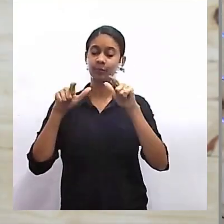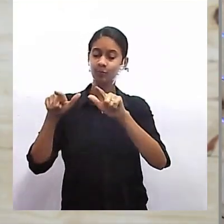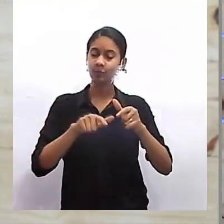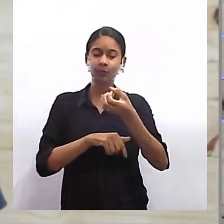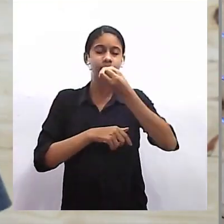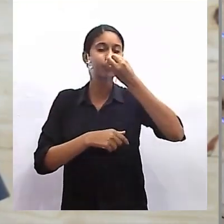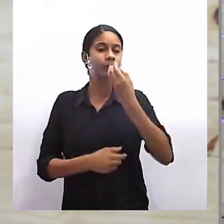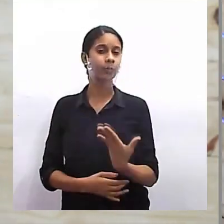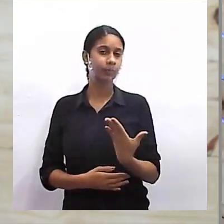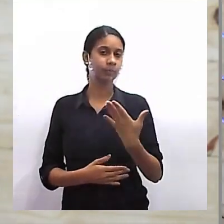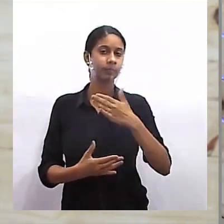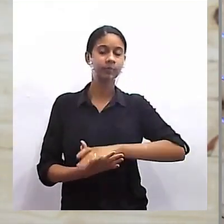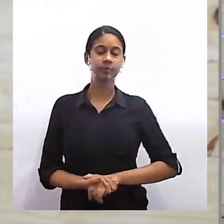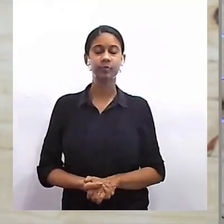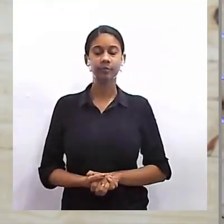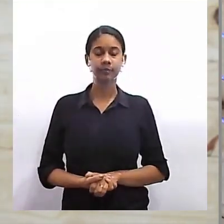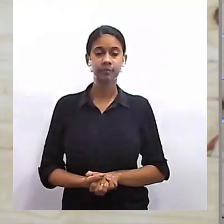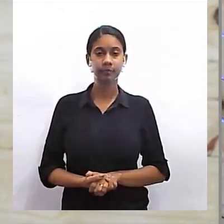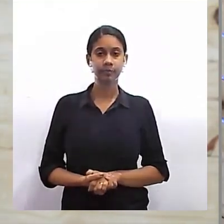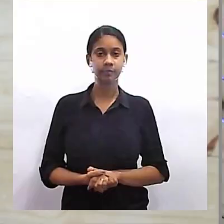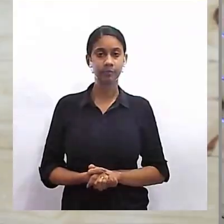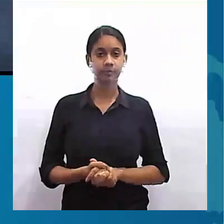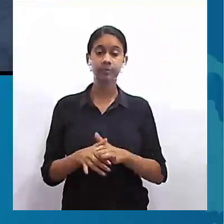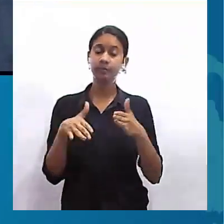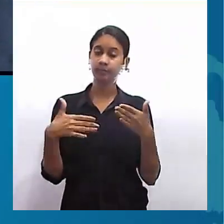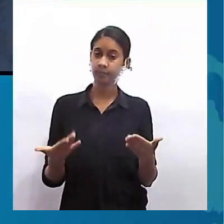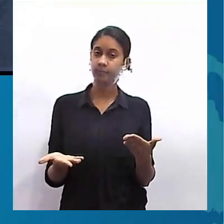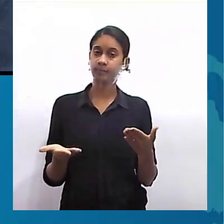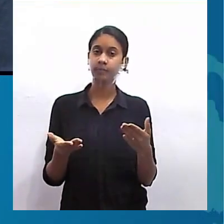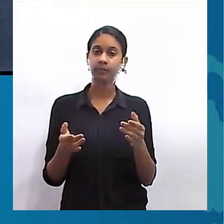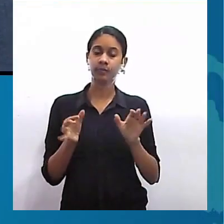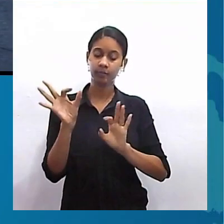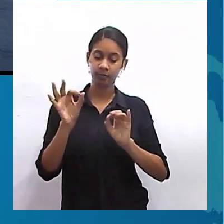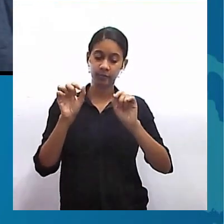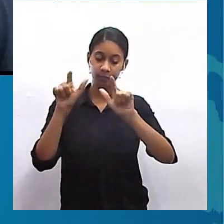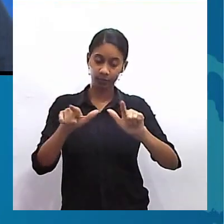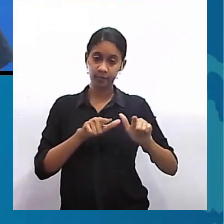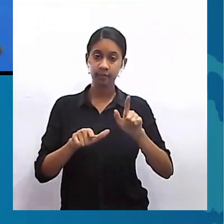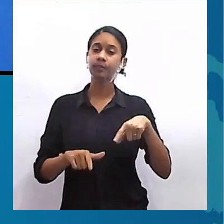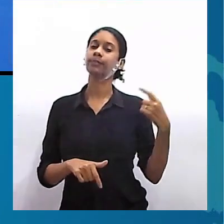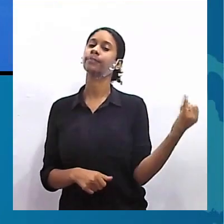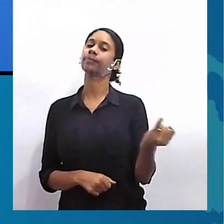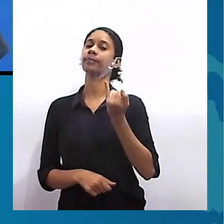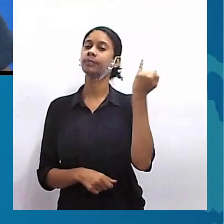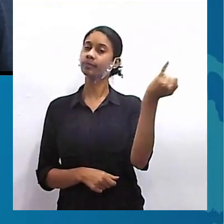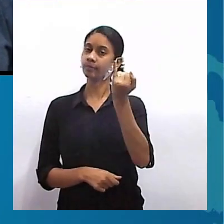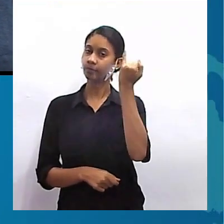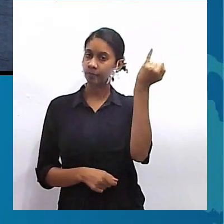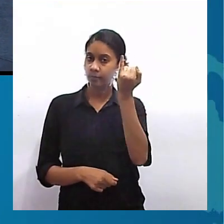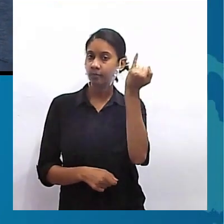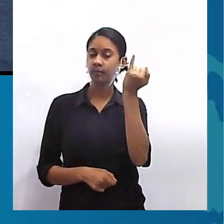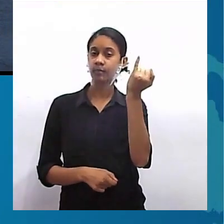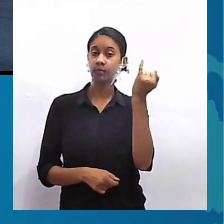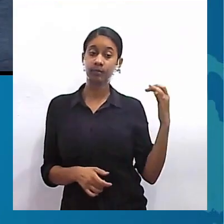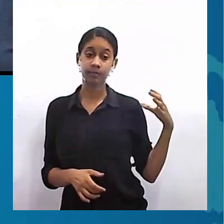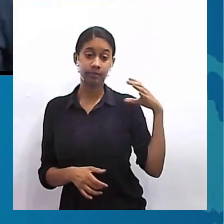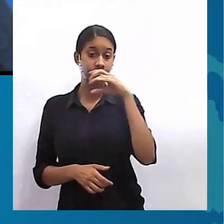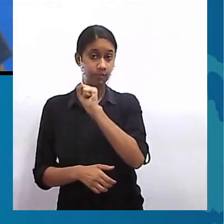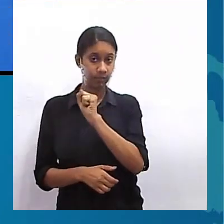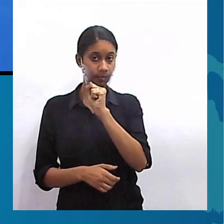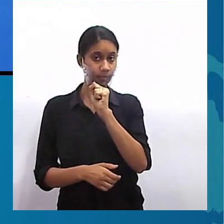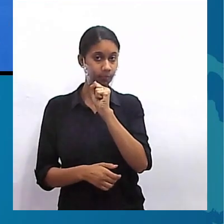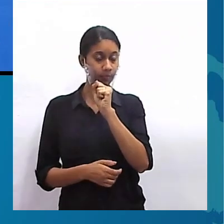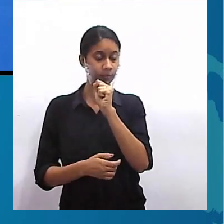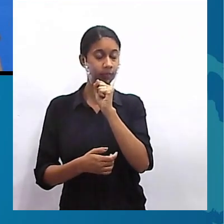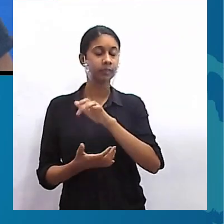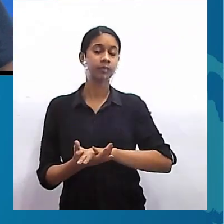boa, entendeu? Desta forma, a sua localização é de extrema importância, tanto para a velocidade da operação, como